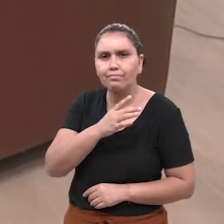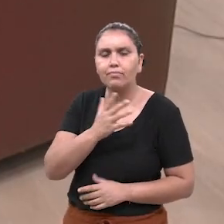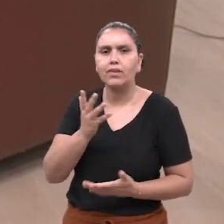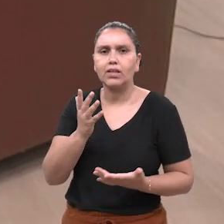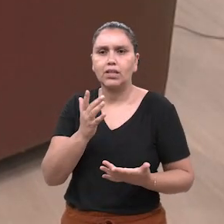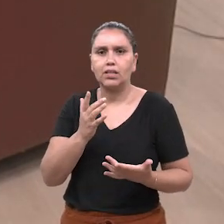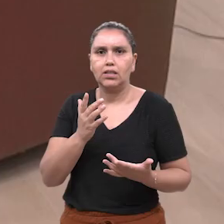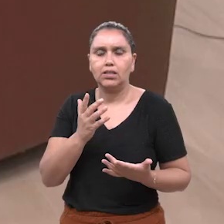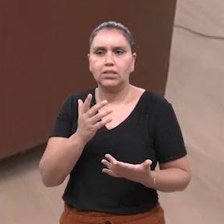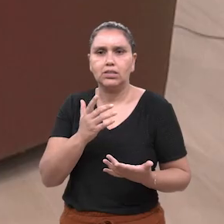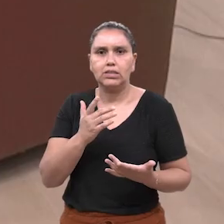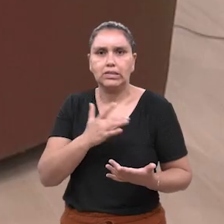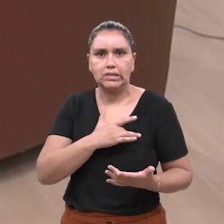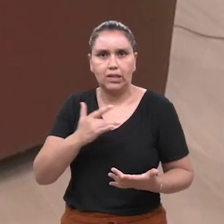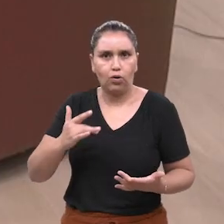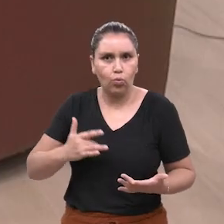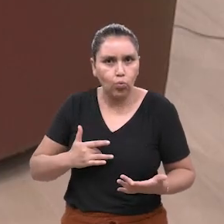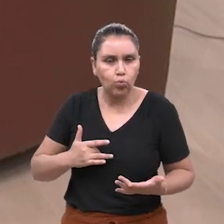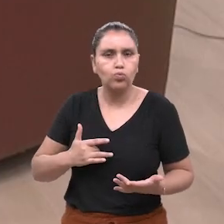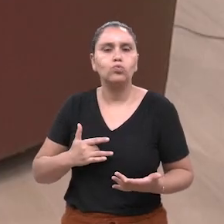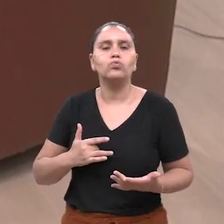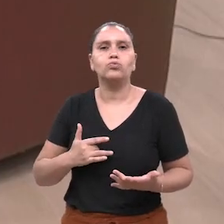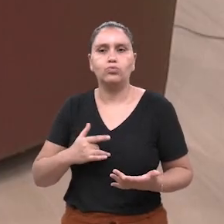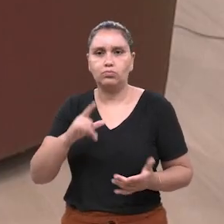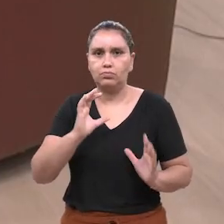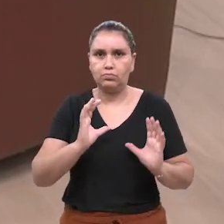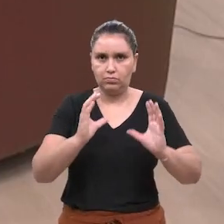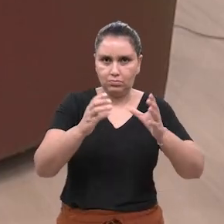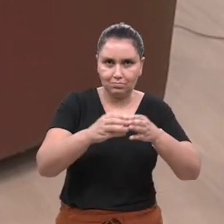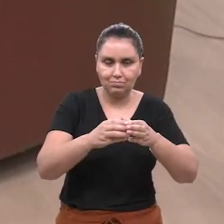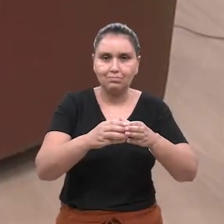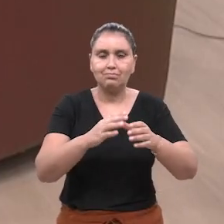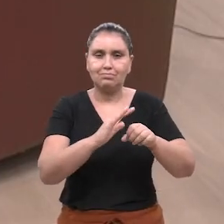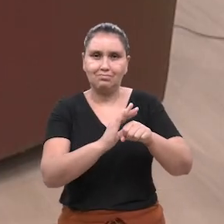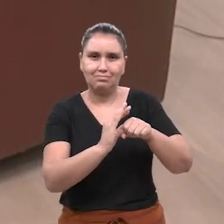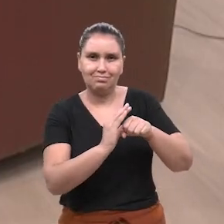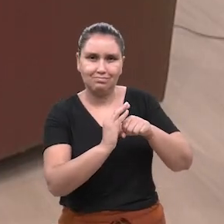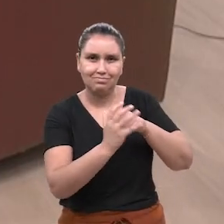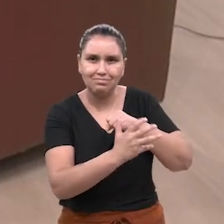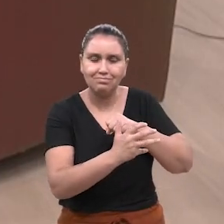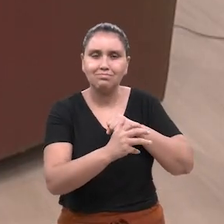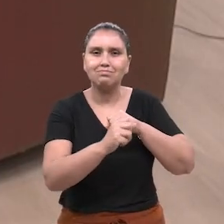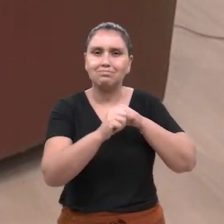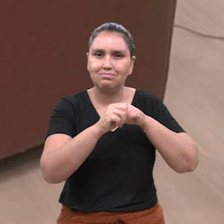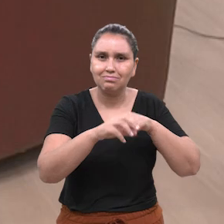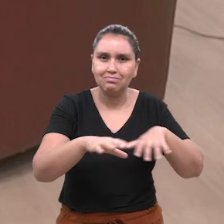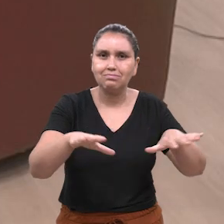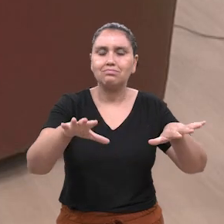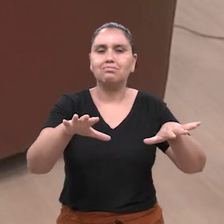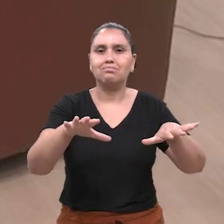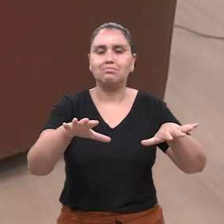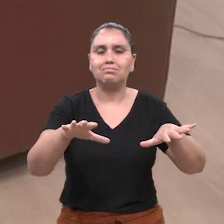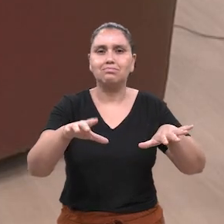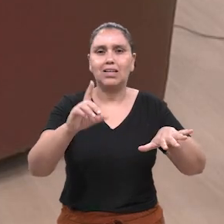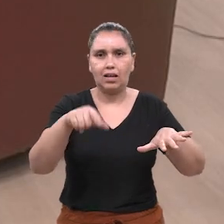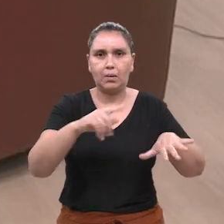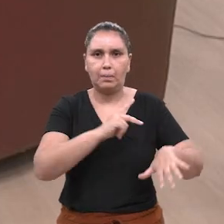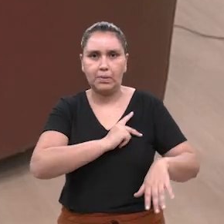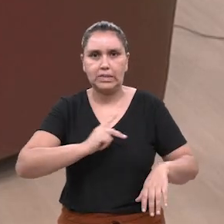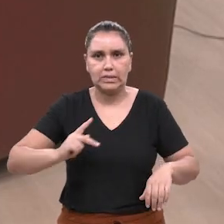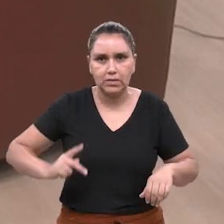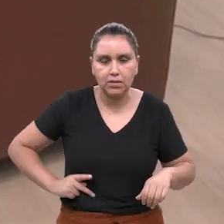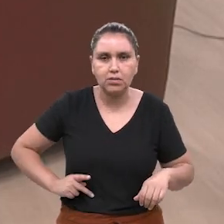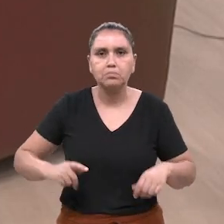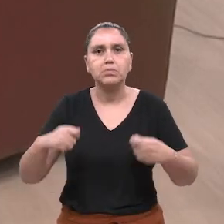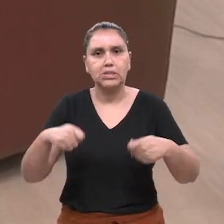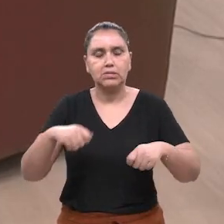própria saúde, porque a gente sabe que tu participava efetivamente, era do comitê Covid, era o presidente, né? Tinha que